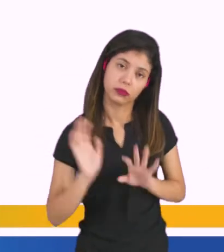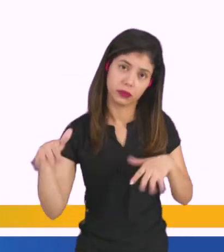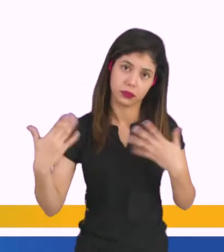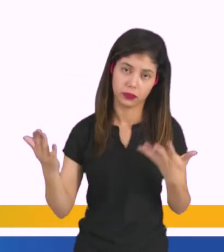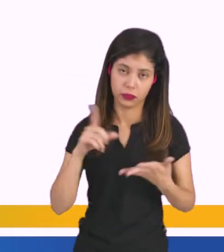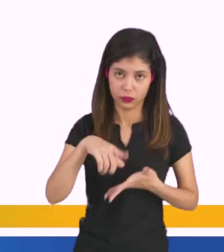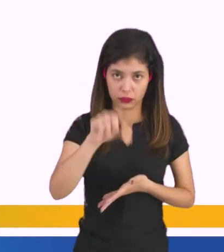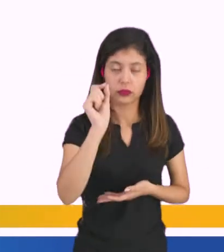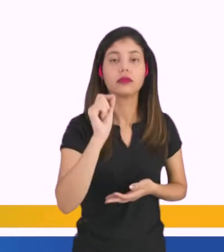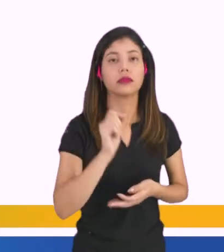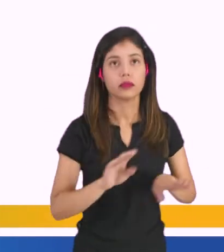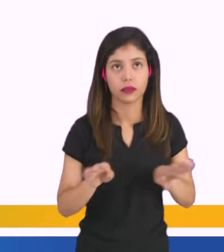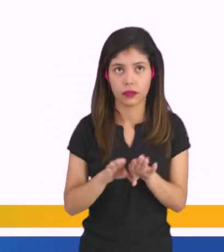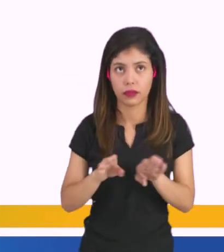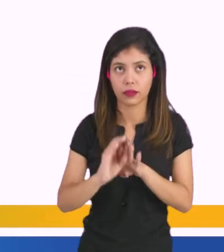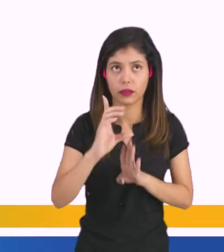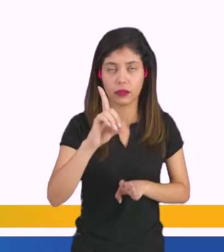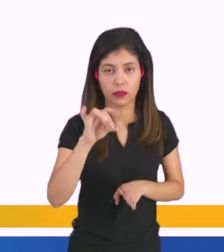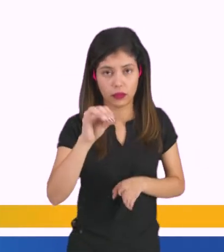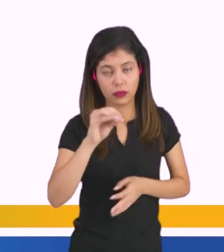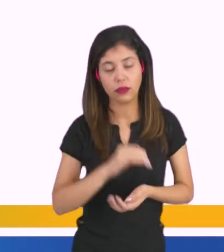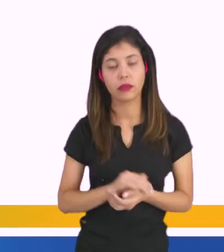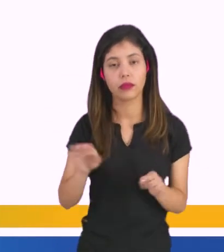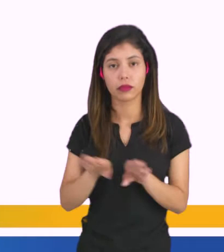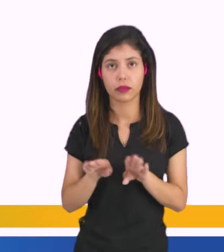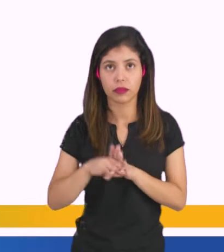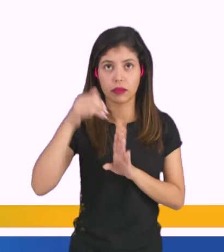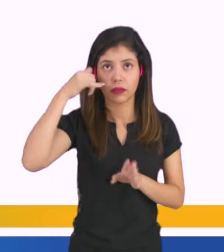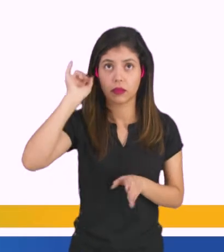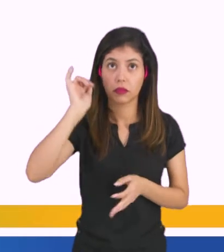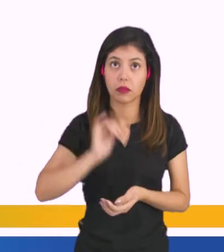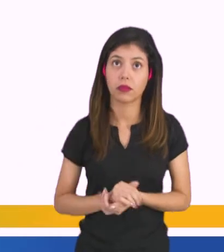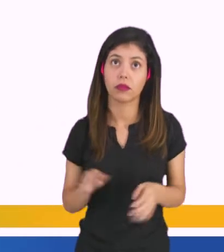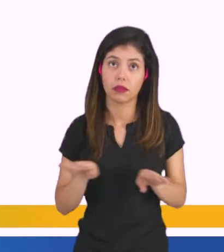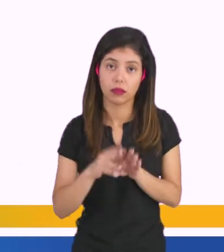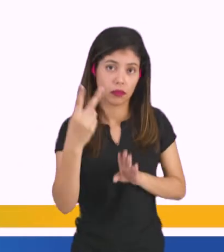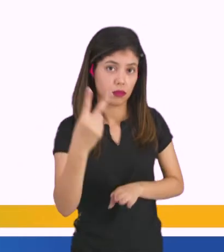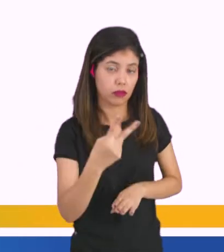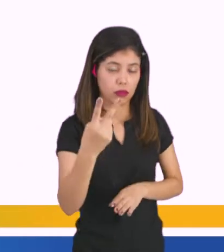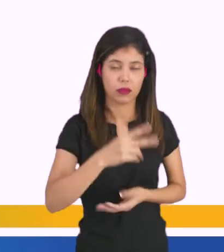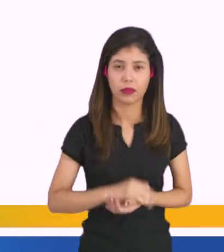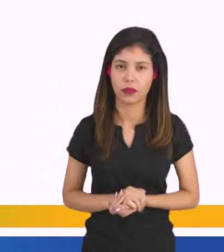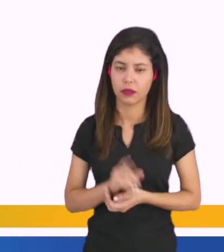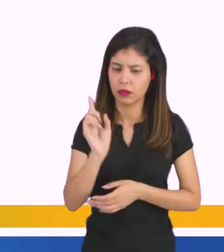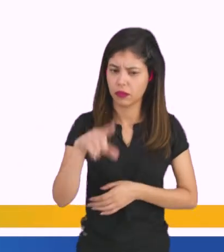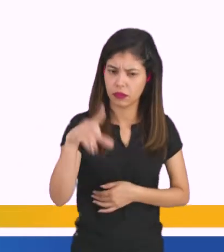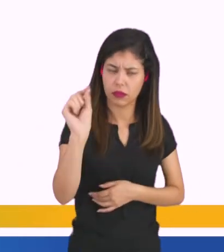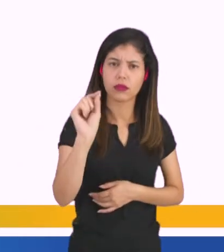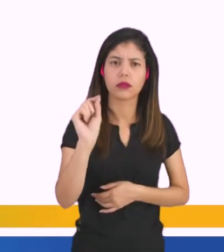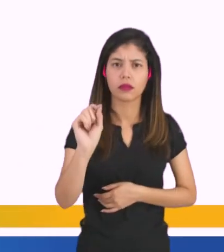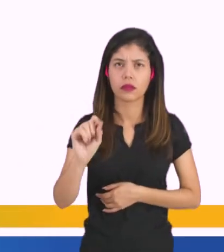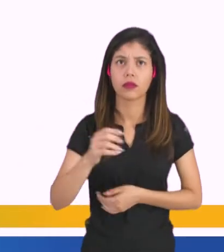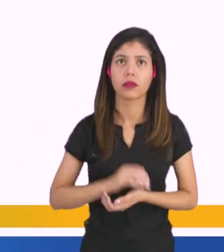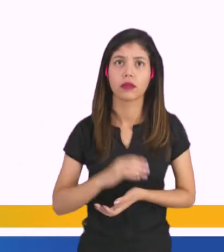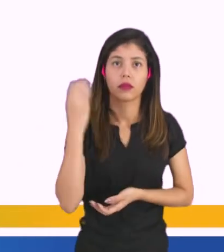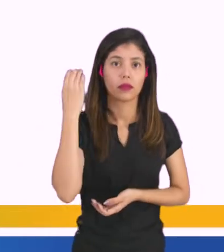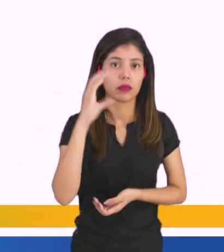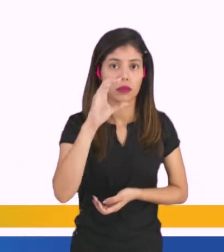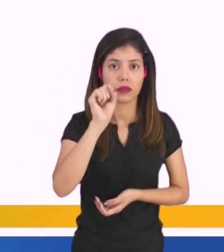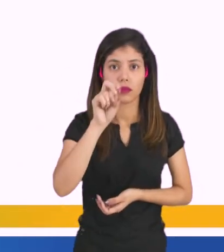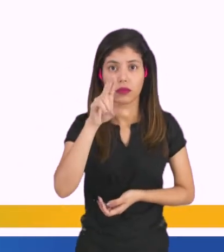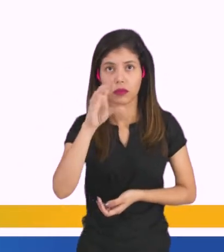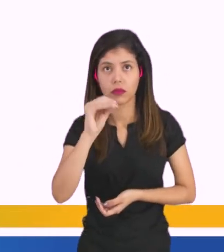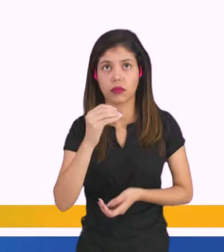eu escolher caldo, carne bovina, e aí eu tenho também 2 maneiras de escolher suco ou